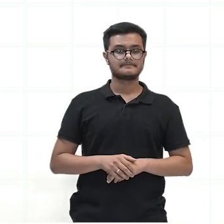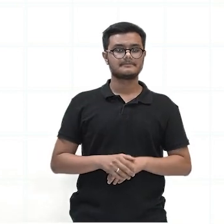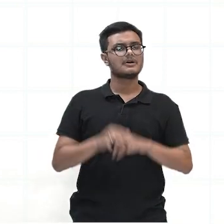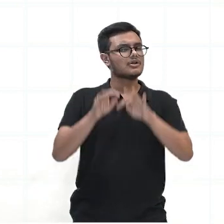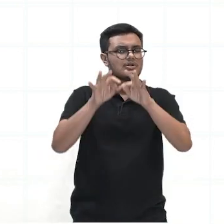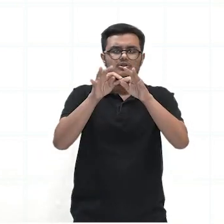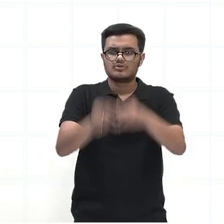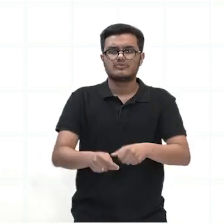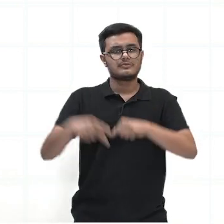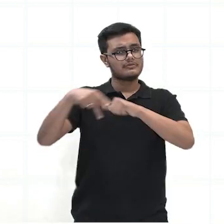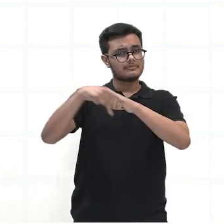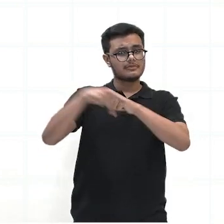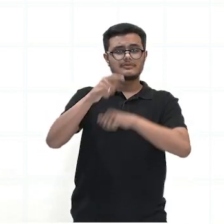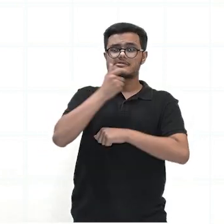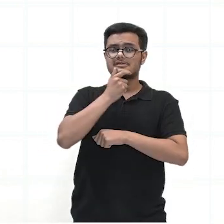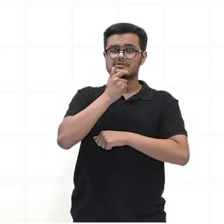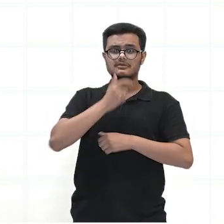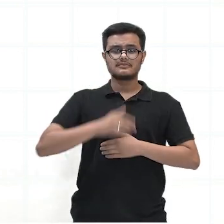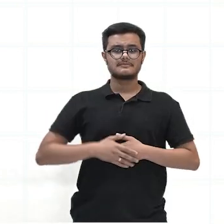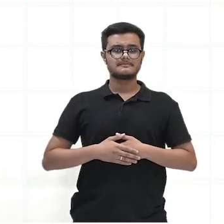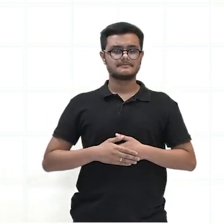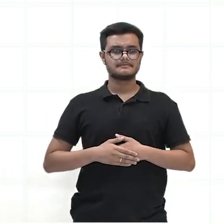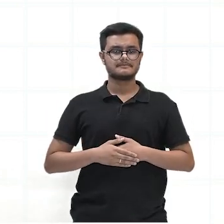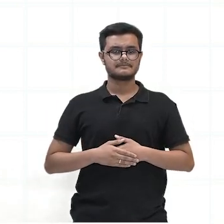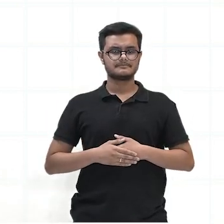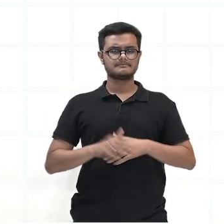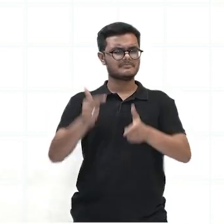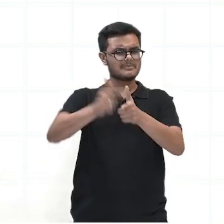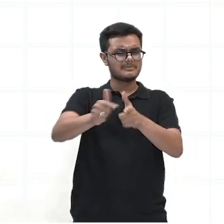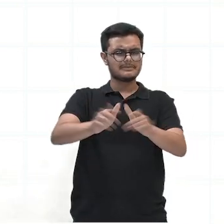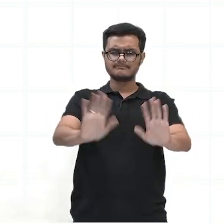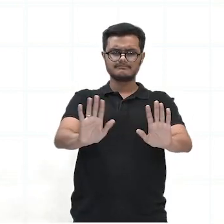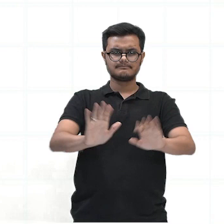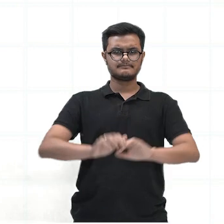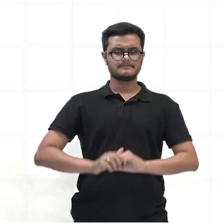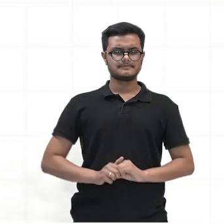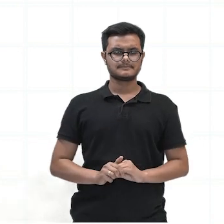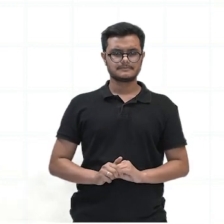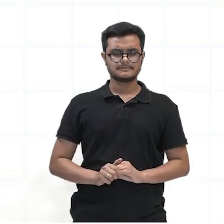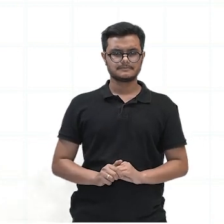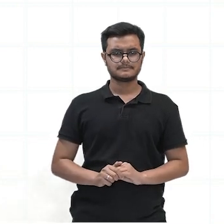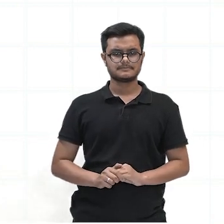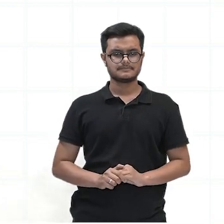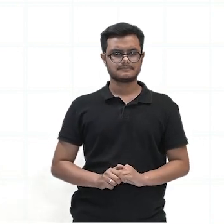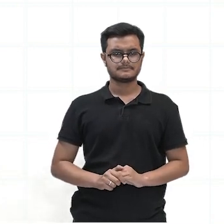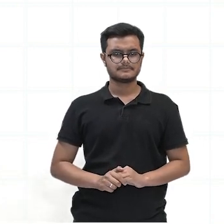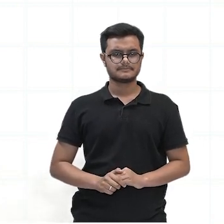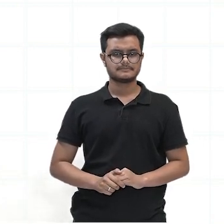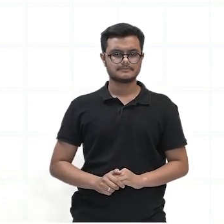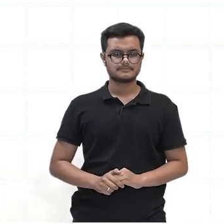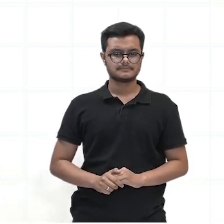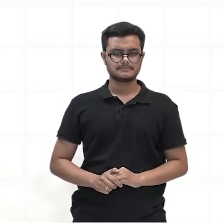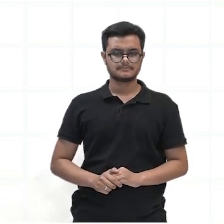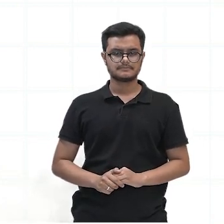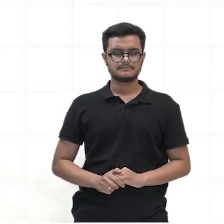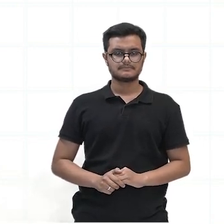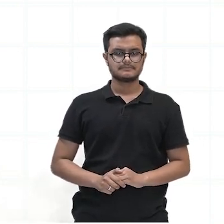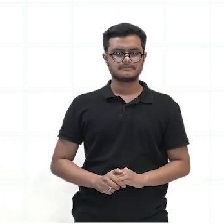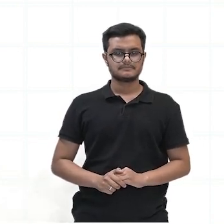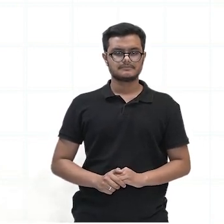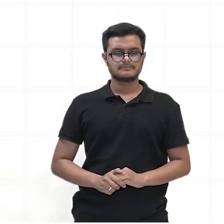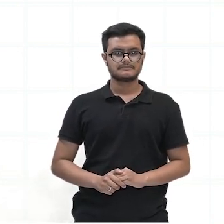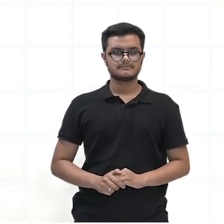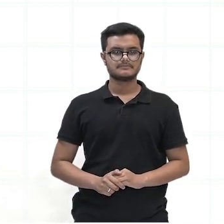os pronomes. No problem. Próxima frase. In the morning, I woke up